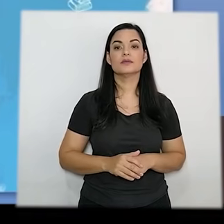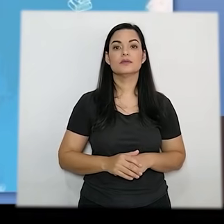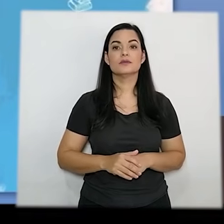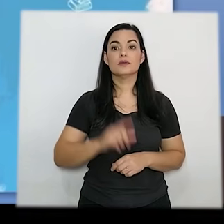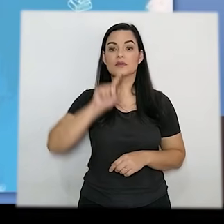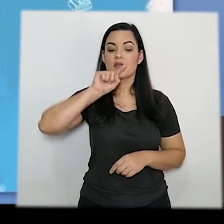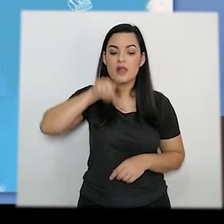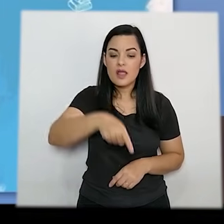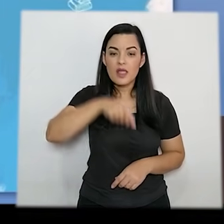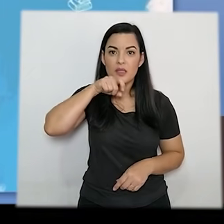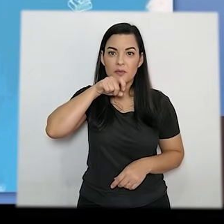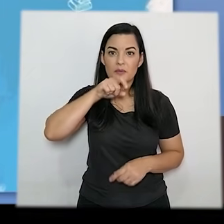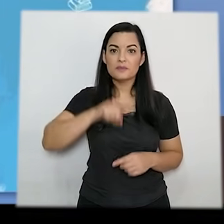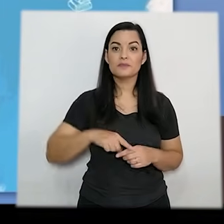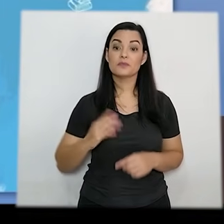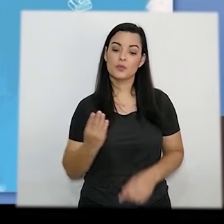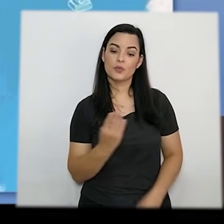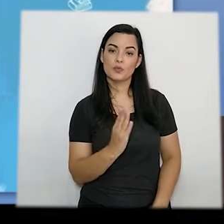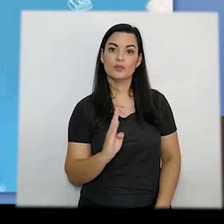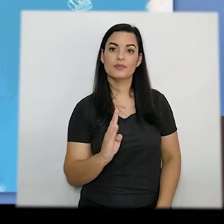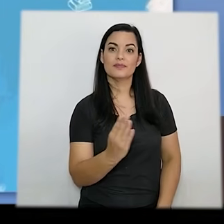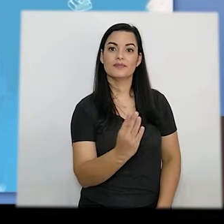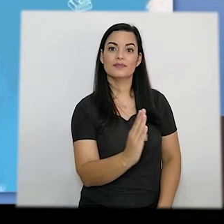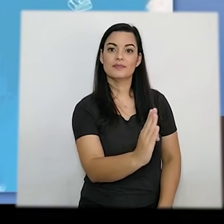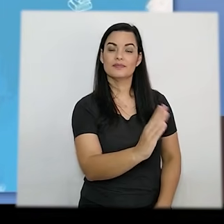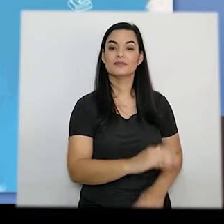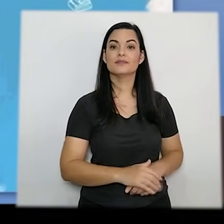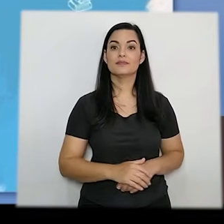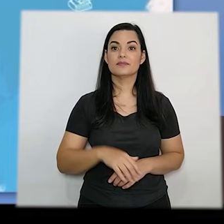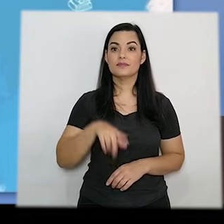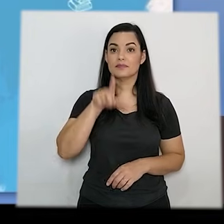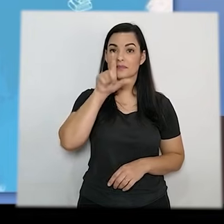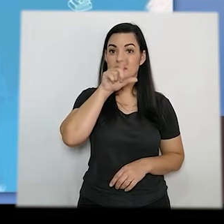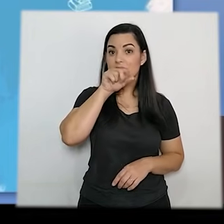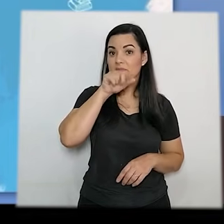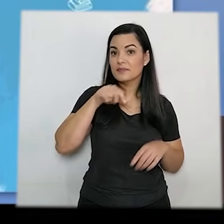tamanduá, tubarão, pássaro,